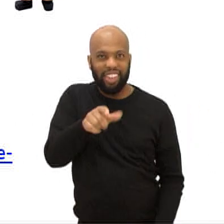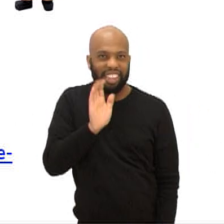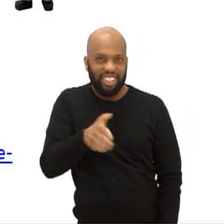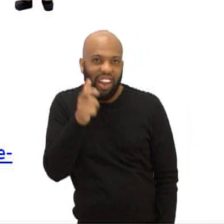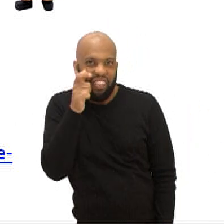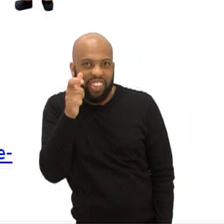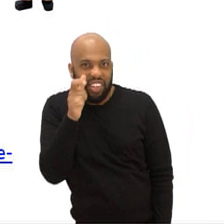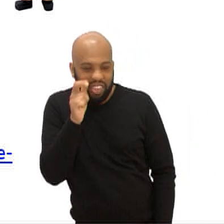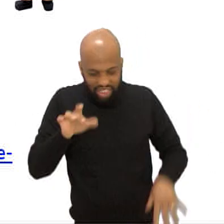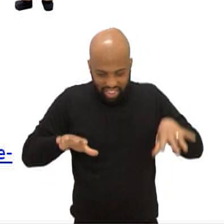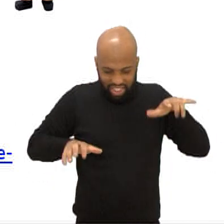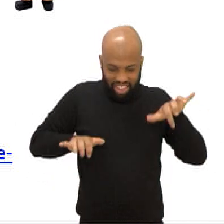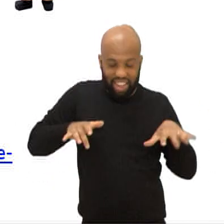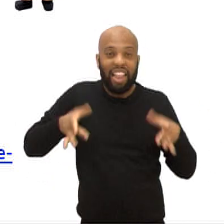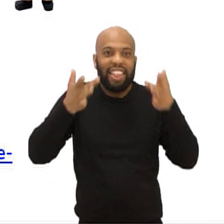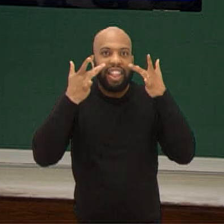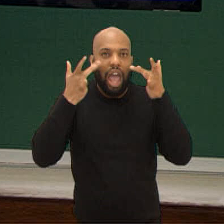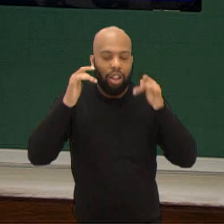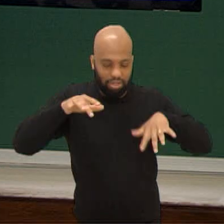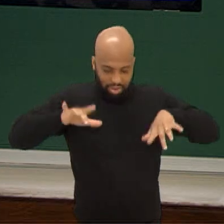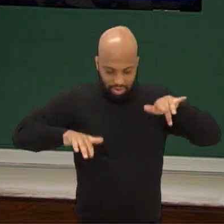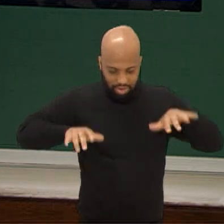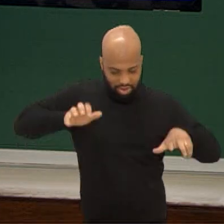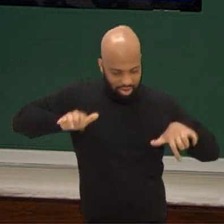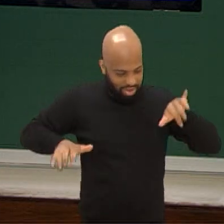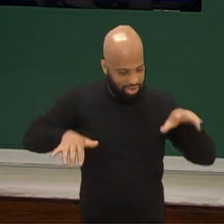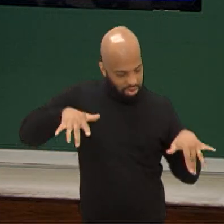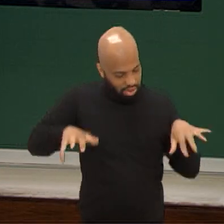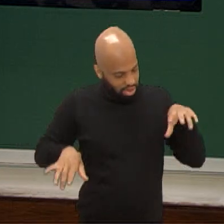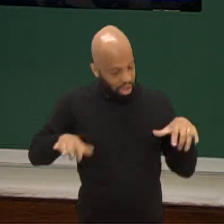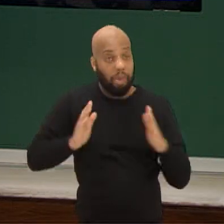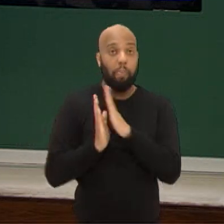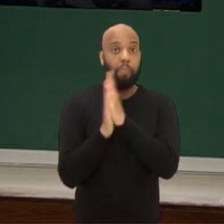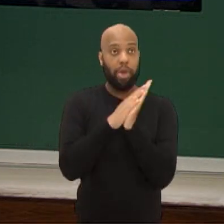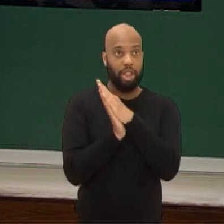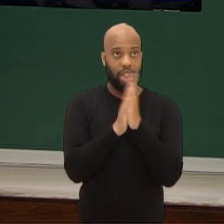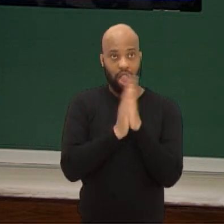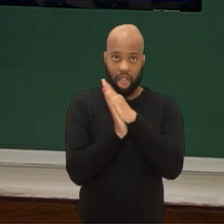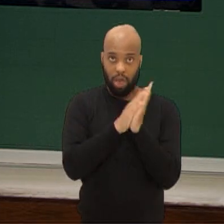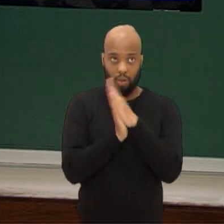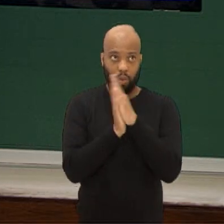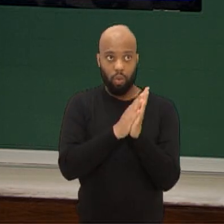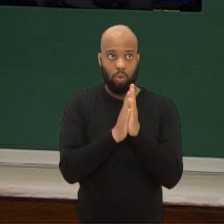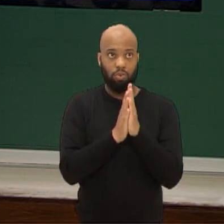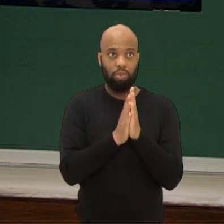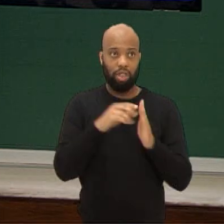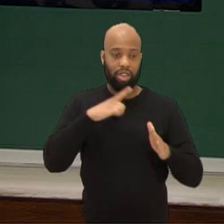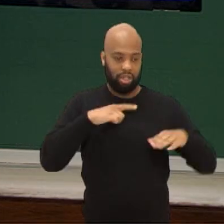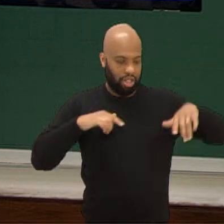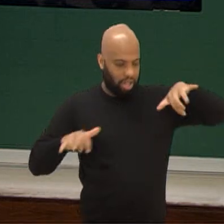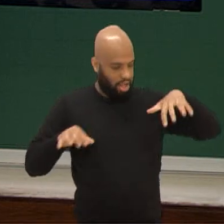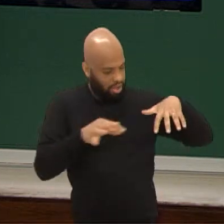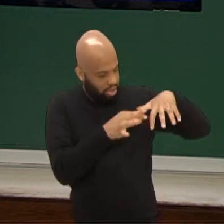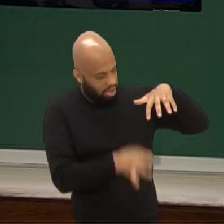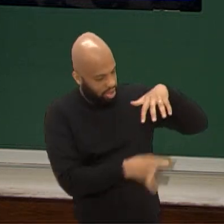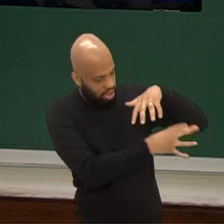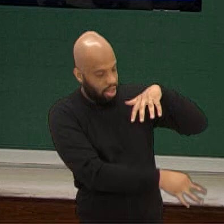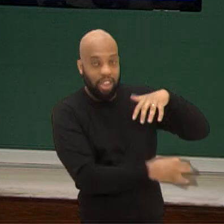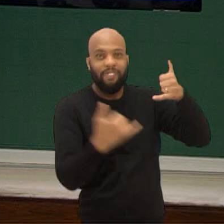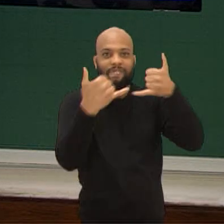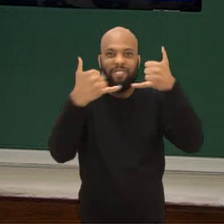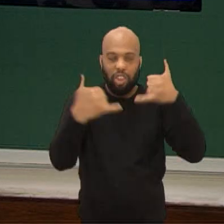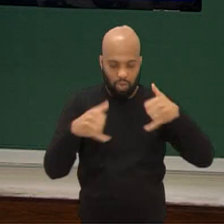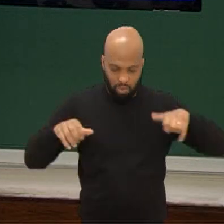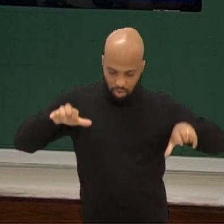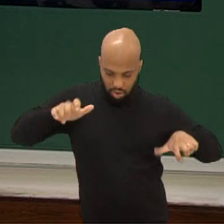peça de fantoche na escola ou de marionetes, né? É muito divertido, né? Um fantoche é um boneco que se articula através de fios,